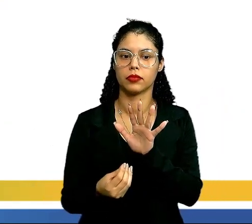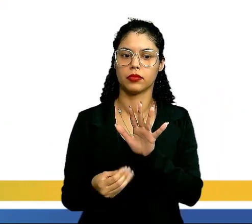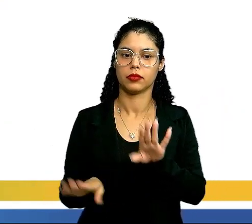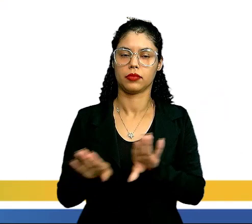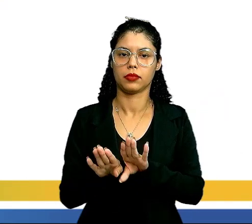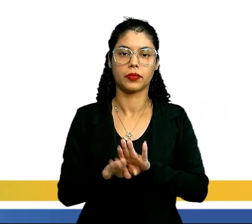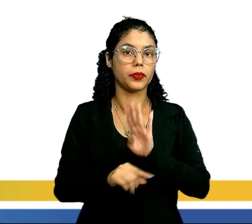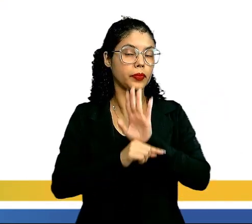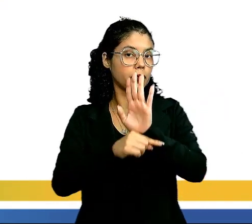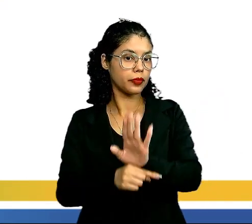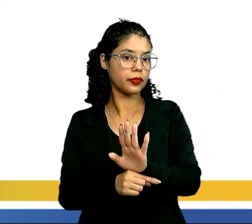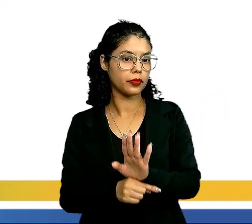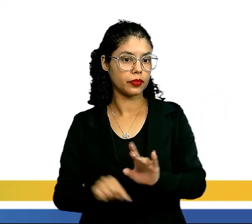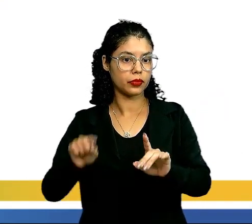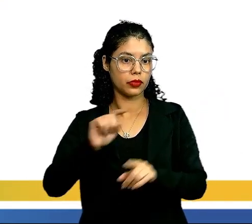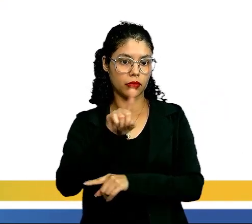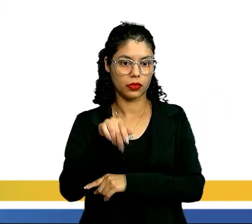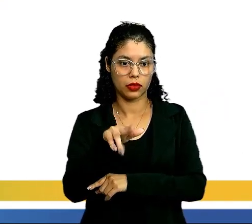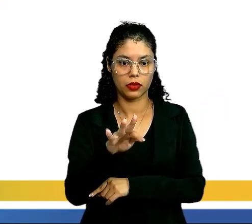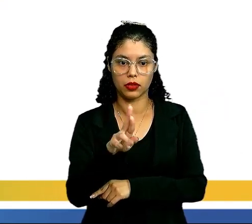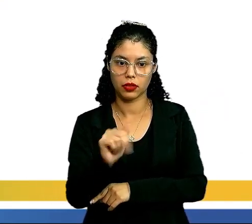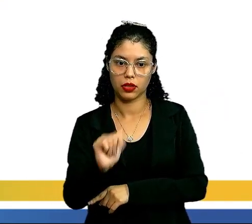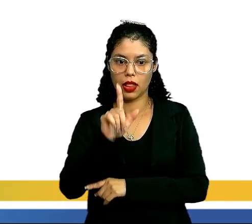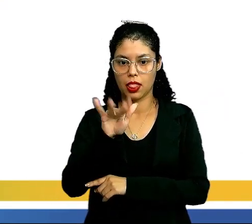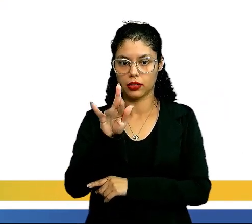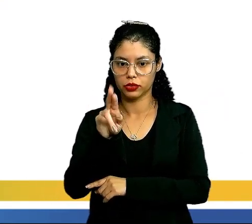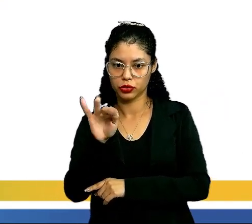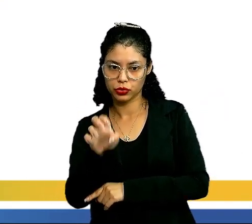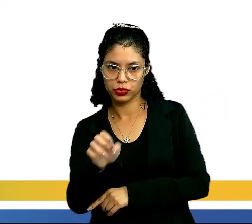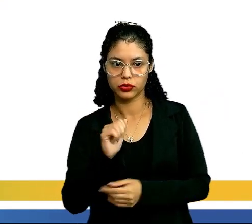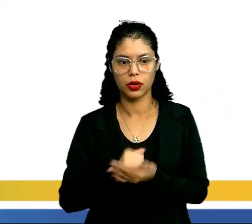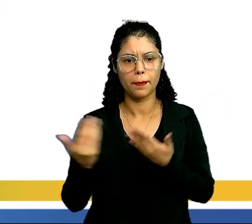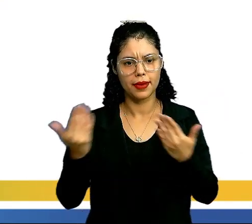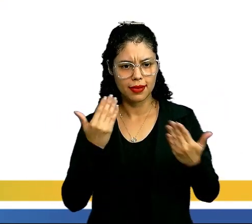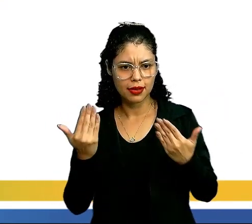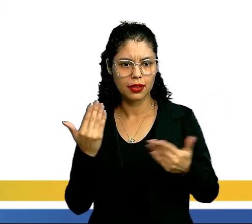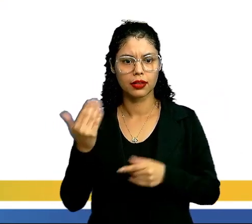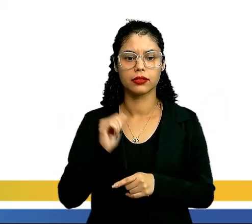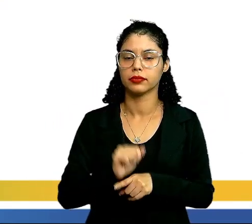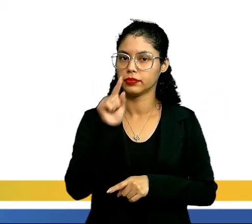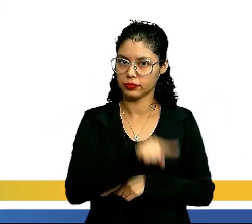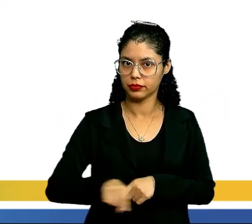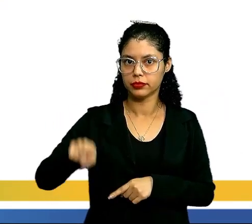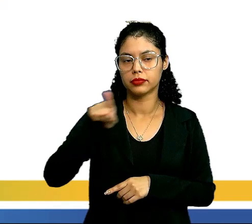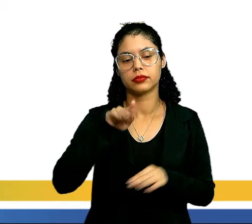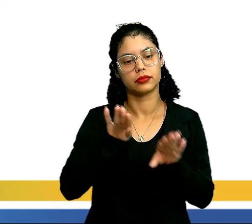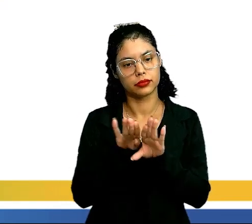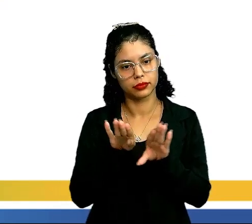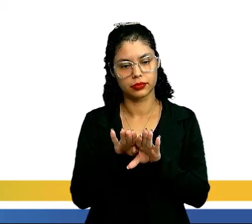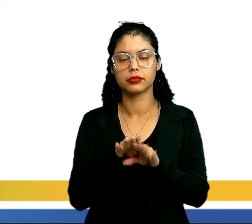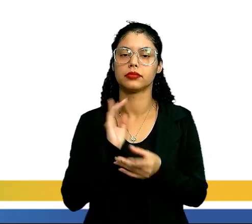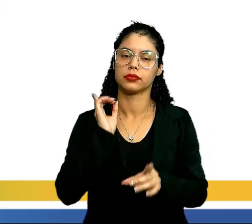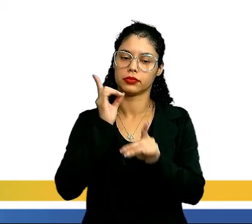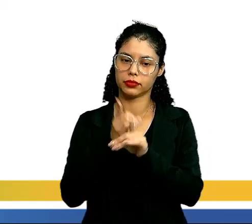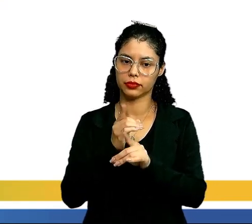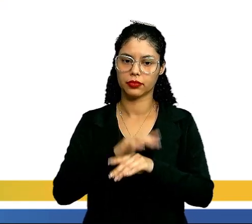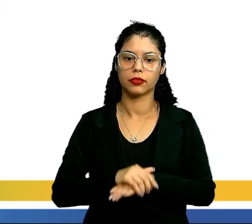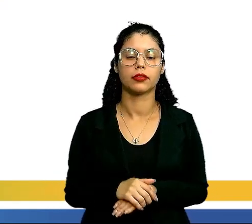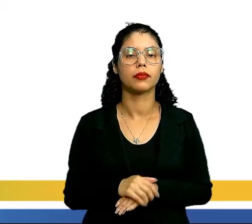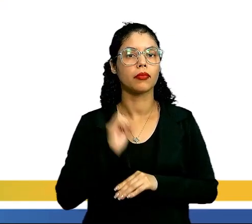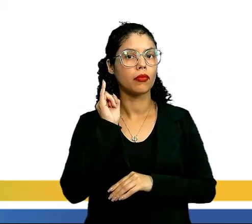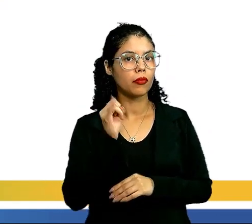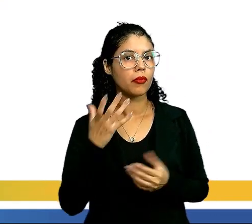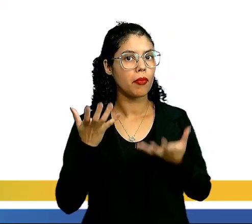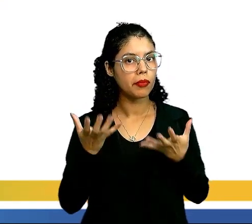trazer? Vai privilegiar as zonas de médias latitudes, paralelos, semicírculos e meridianos se encontrando. Então, se